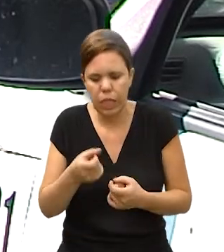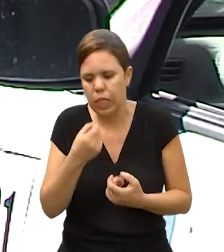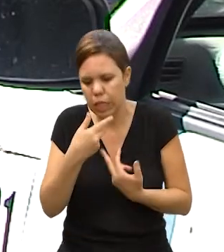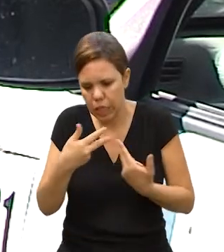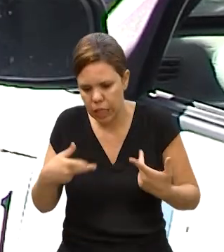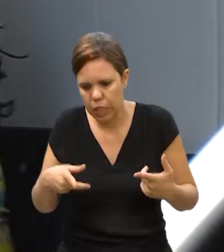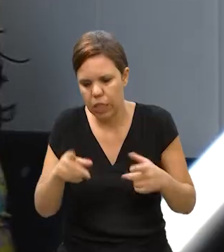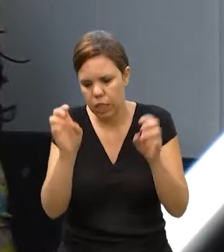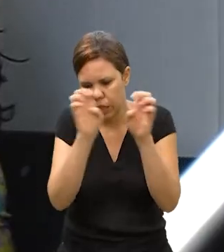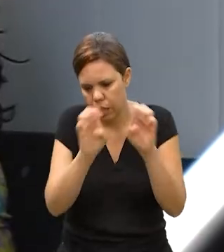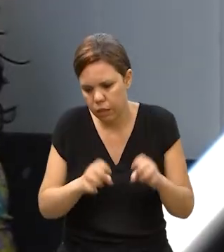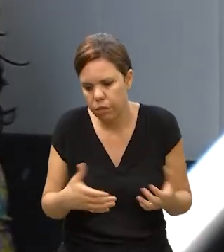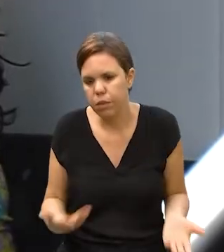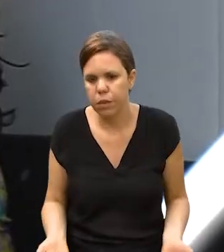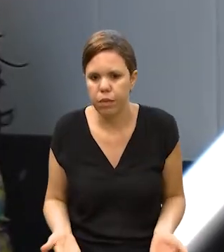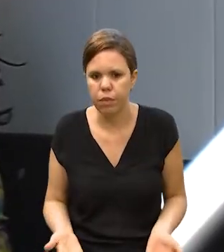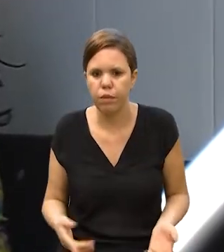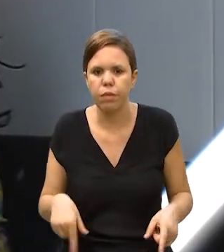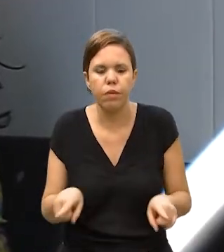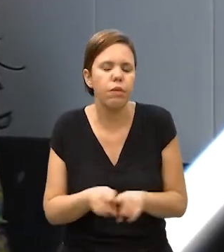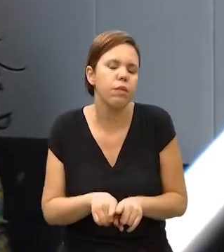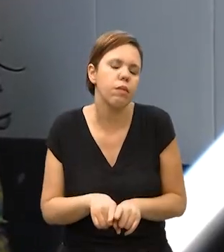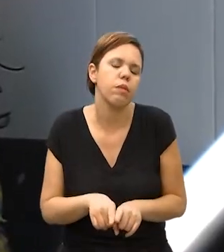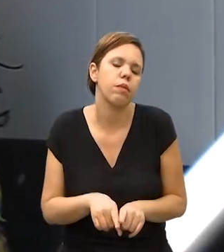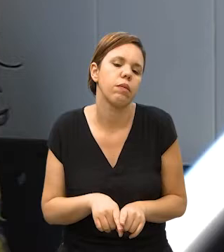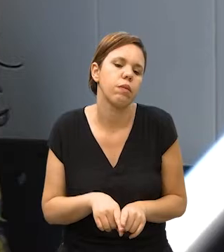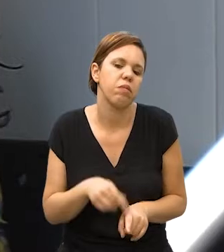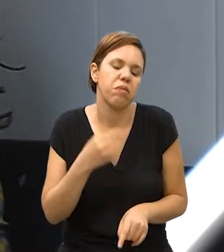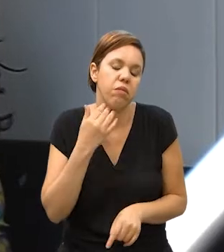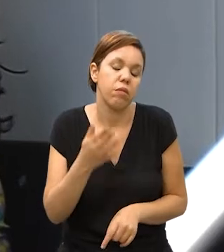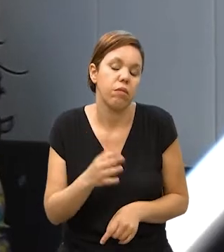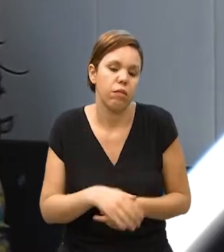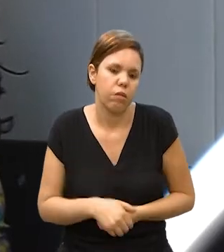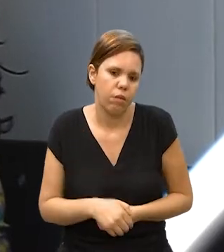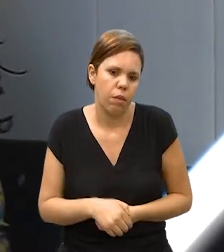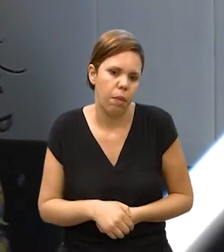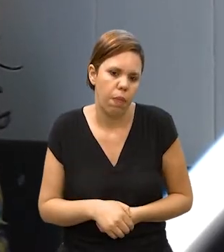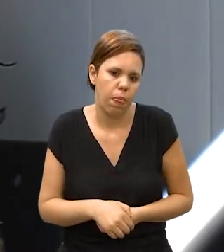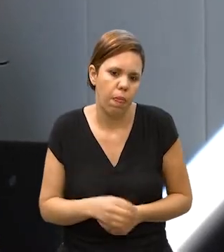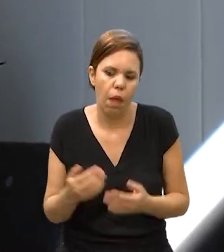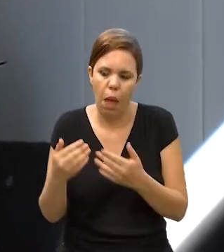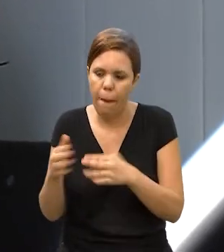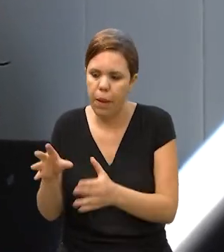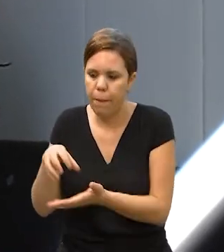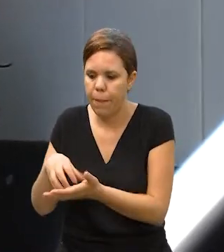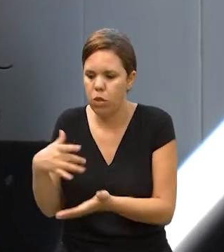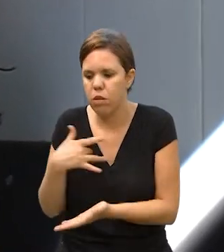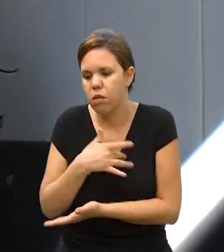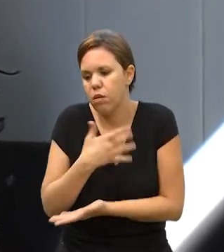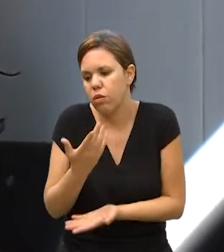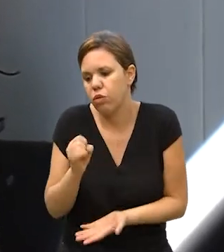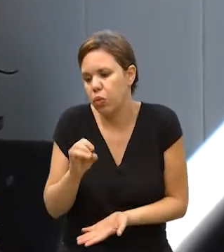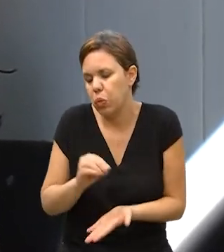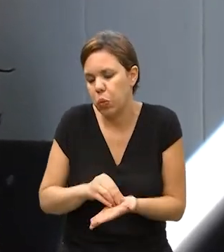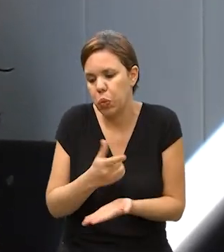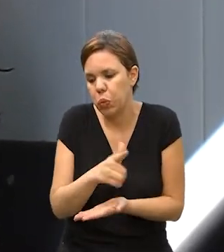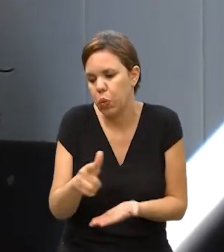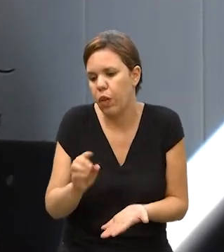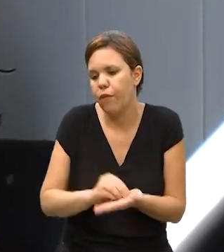medicamentos, são estruturas. Então também não adianta você ficar inaugurando postos de saúde sem